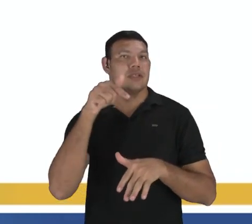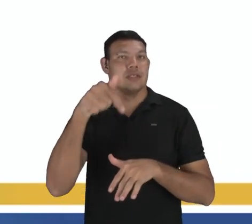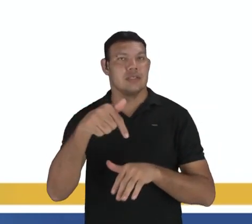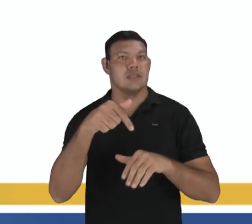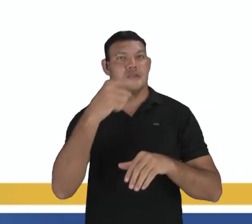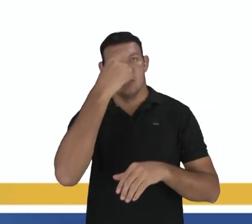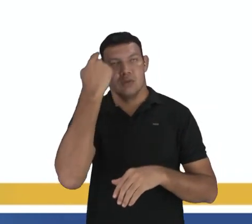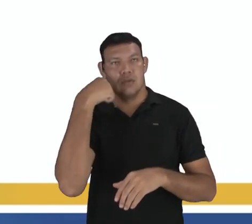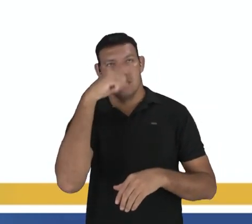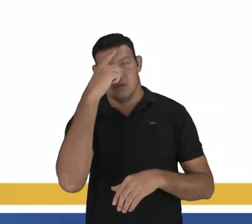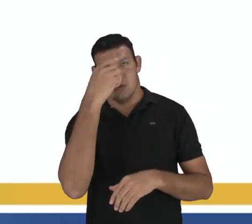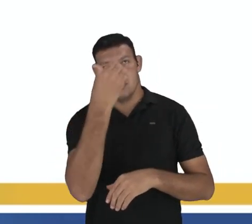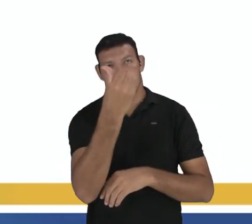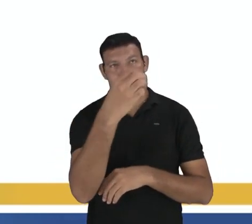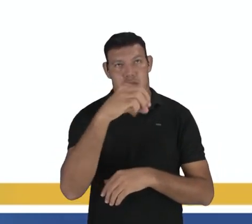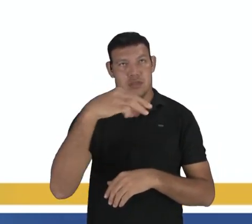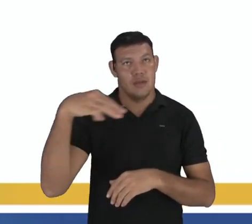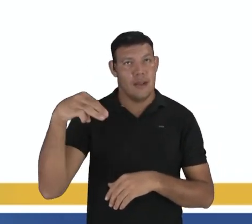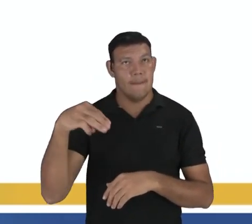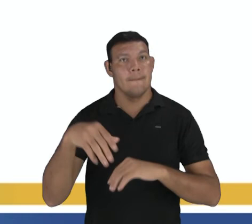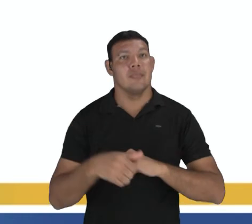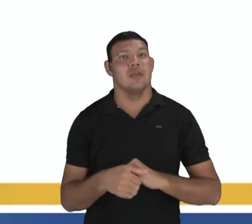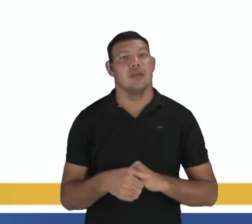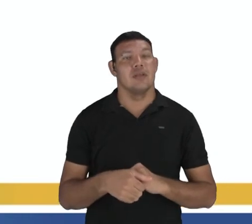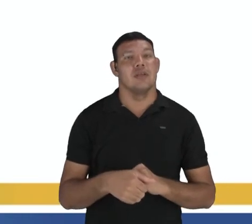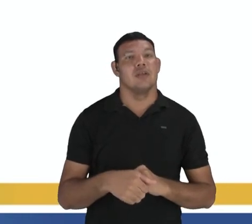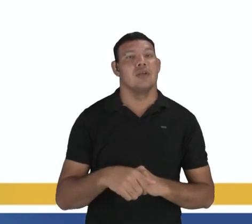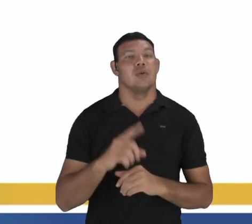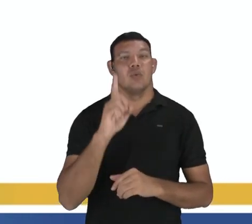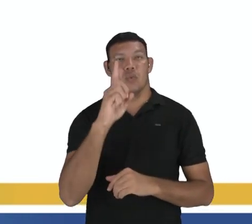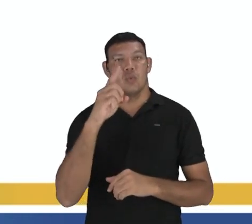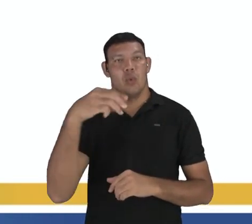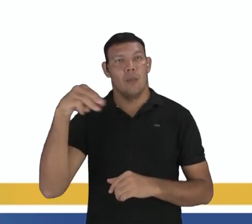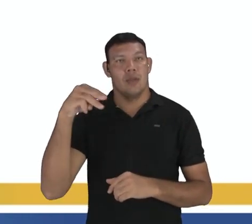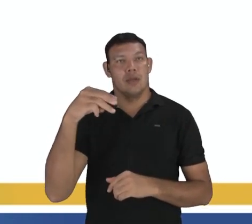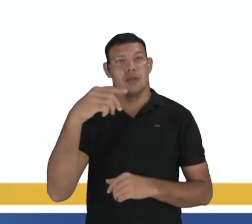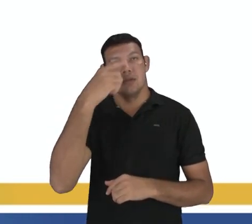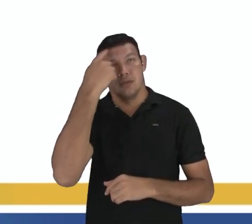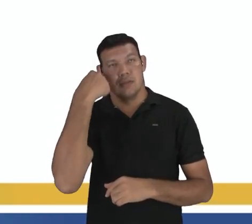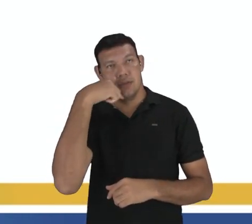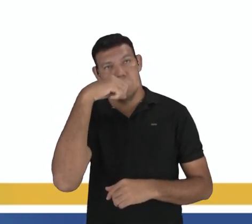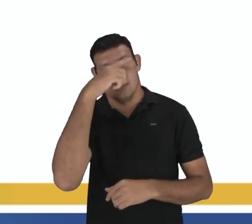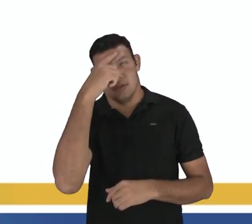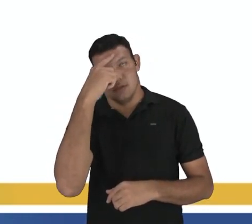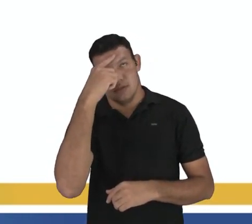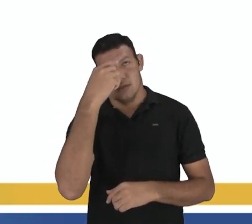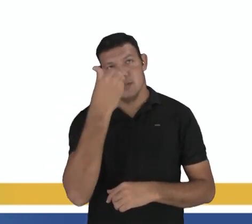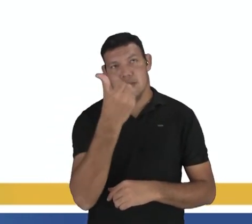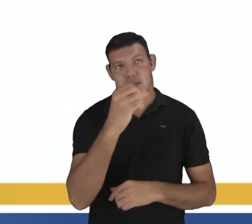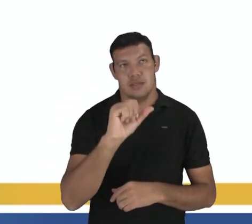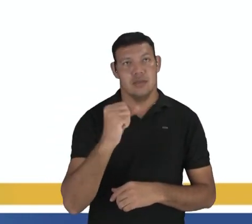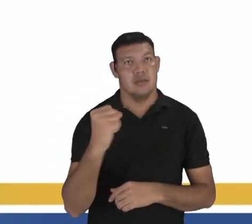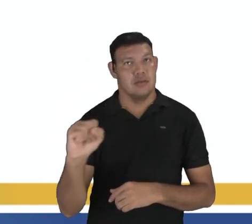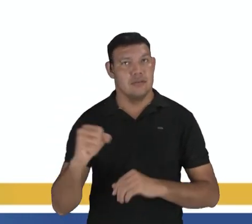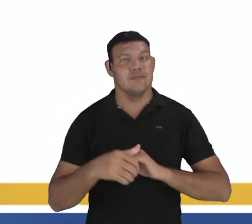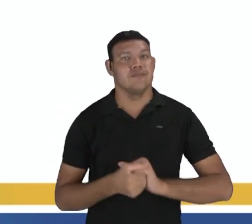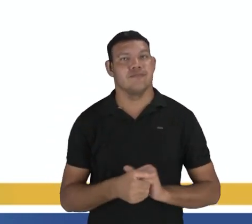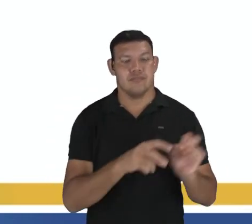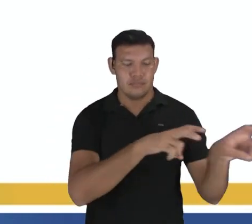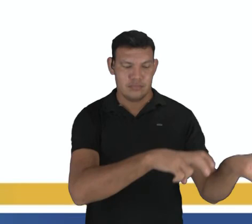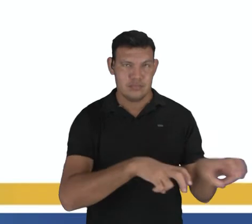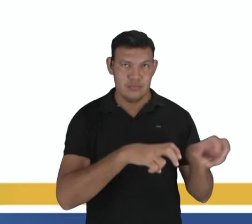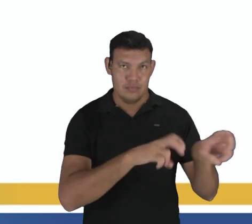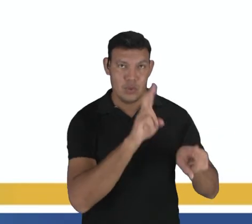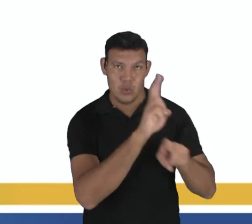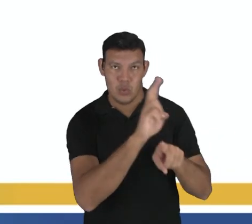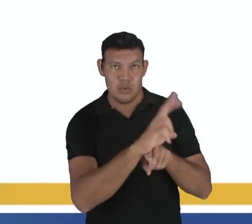tem aí a base, né, dessas populações que se formam. A gente tem a revolução agrícola muito importante, agrícola pastoril,